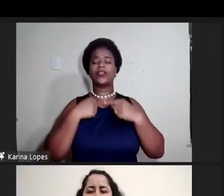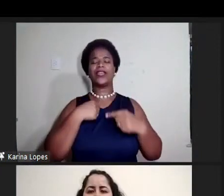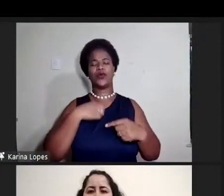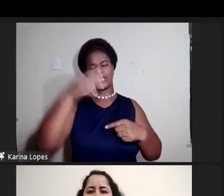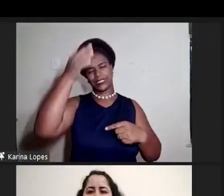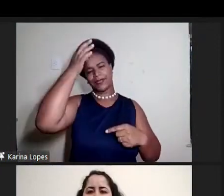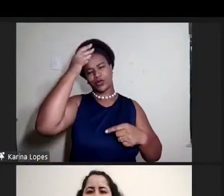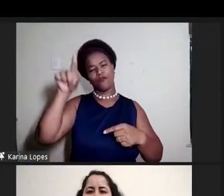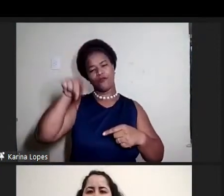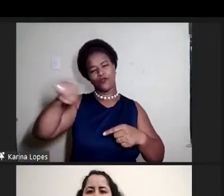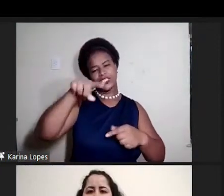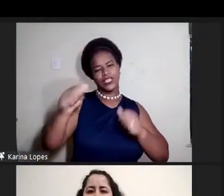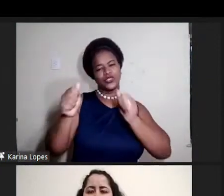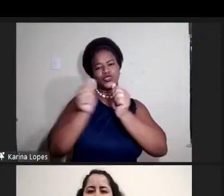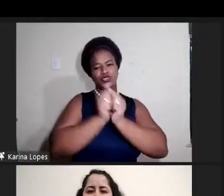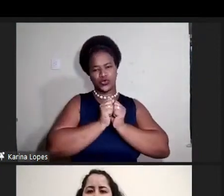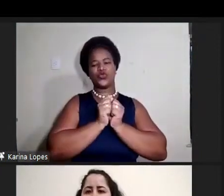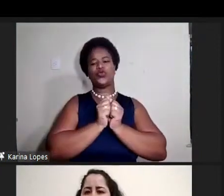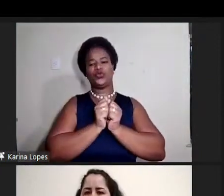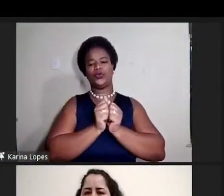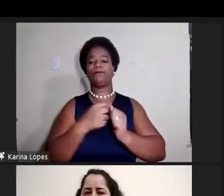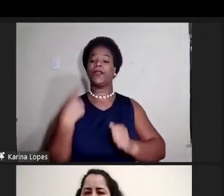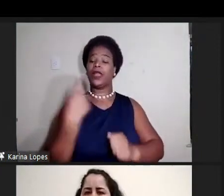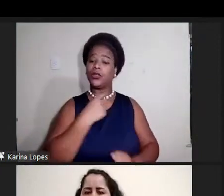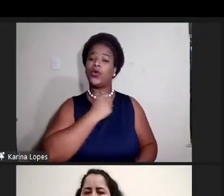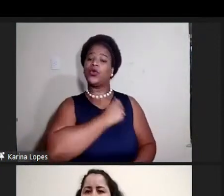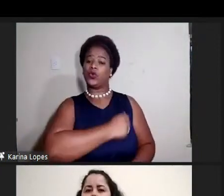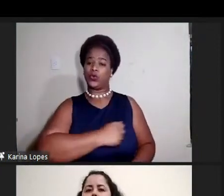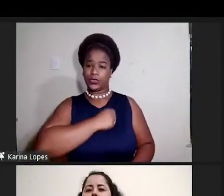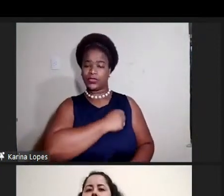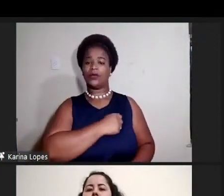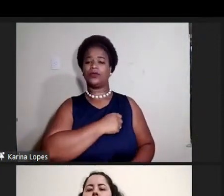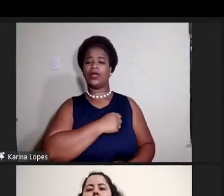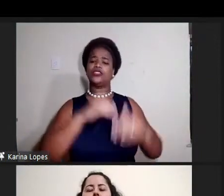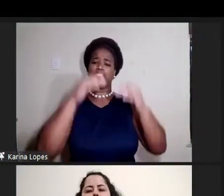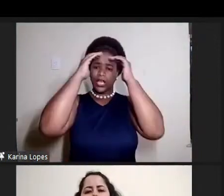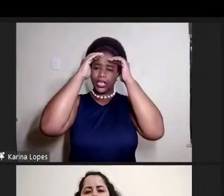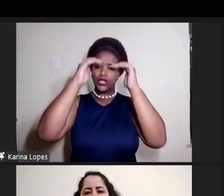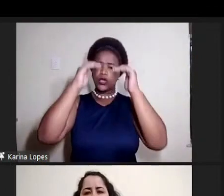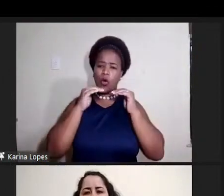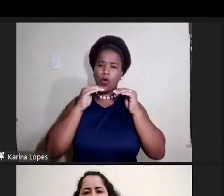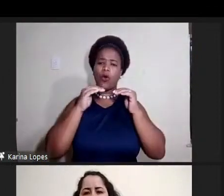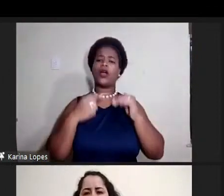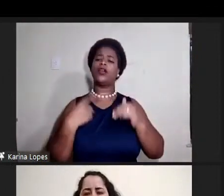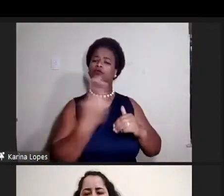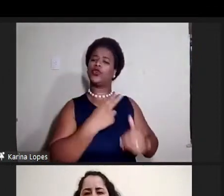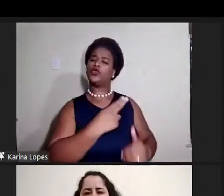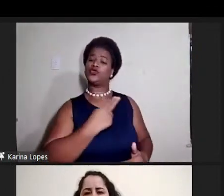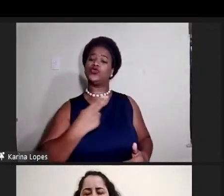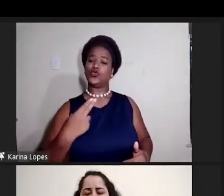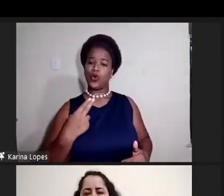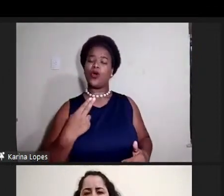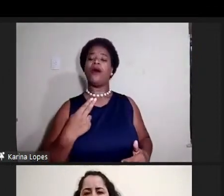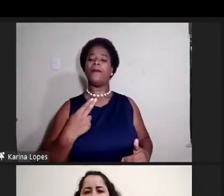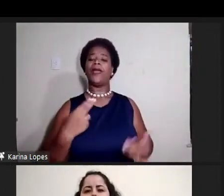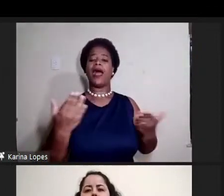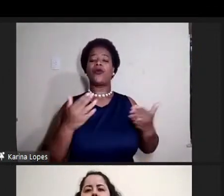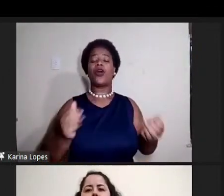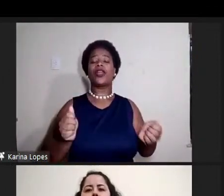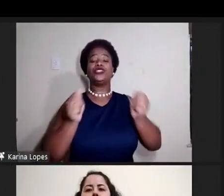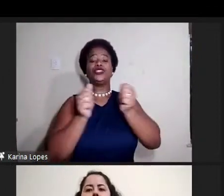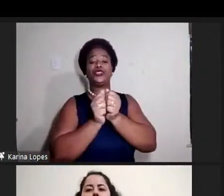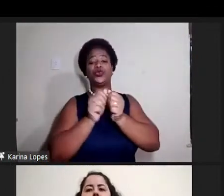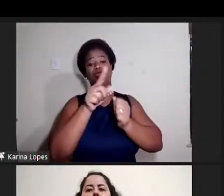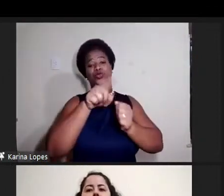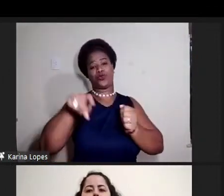aqui conosco. Nossa saudade e honra de nossos nomes estarem ao lado de vocês